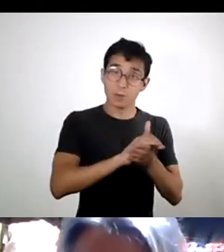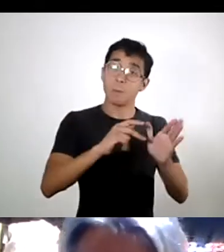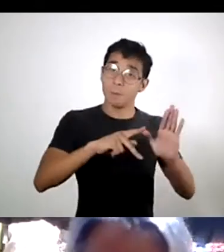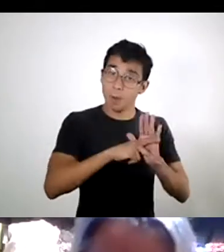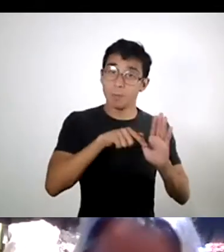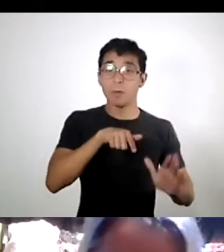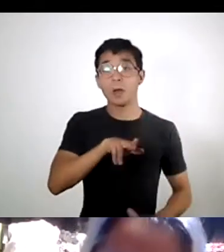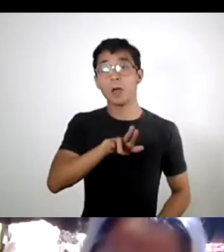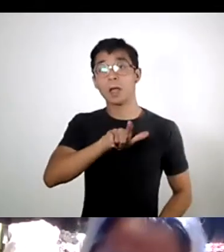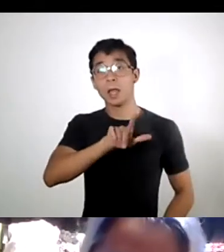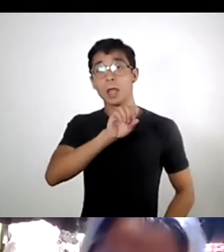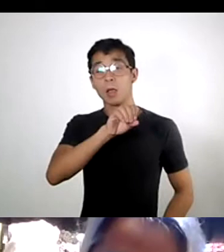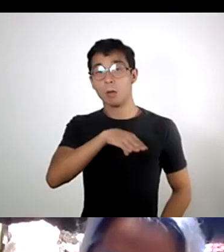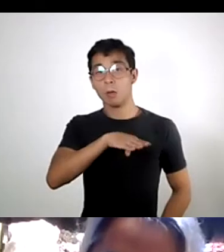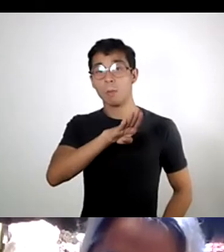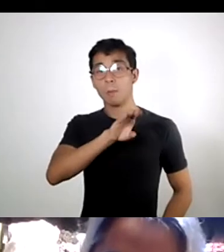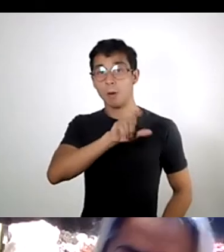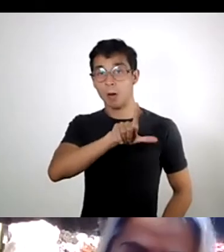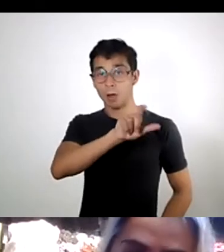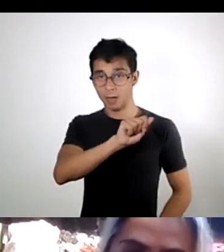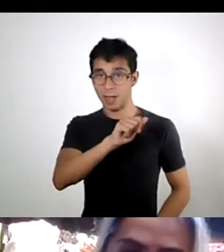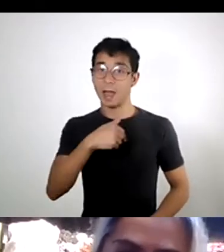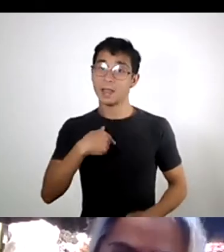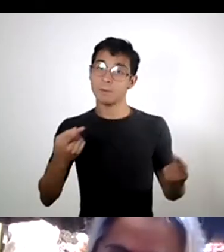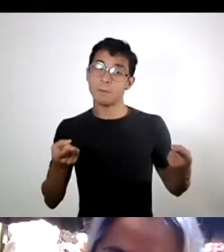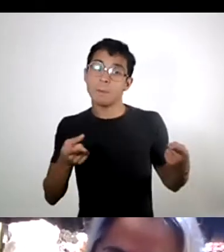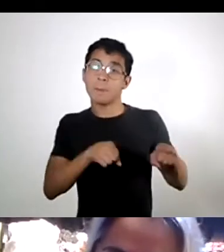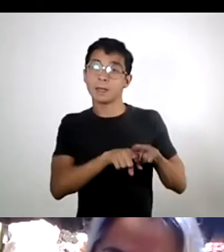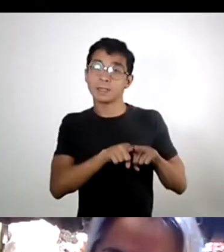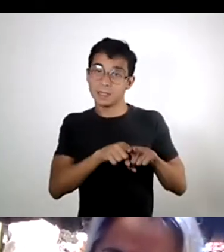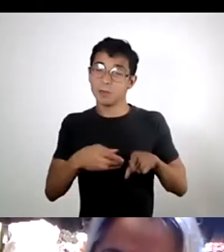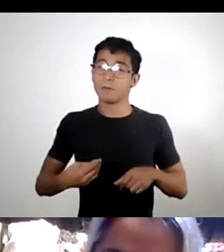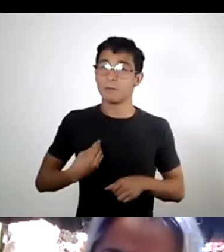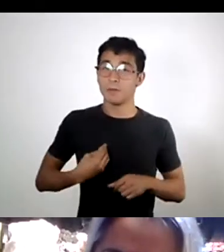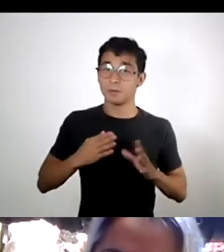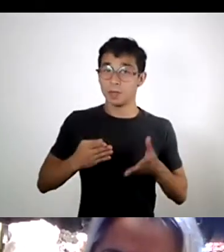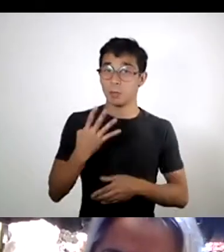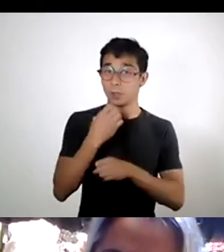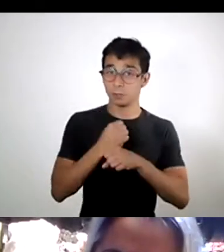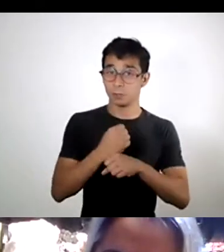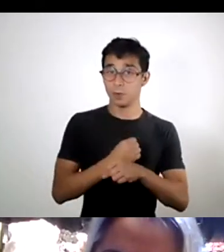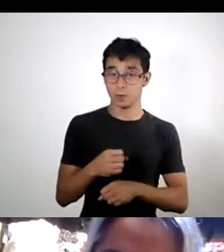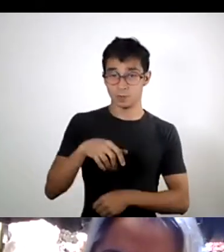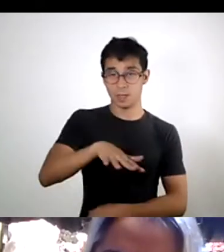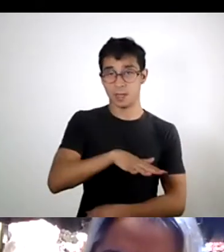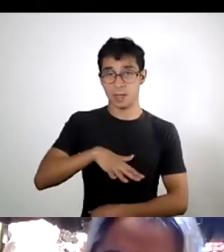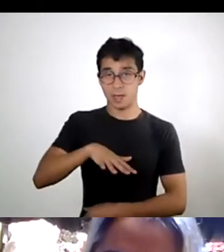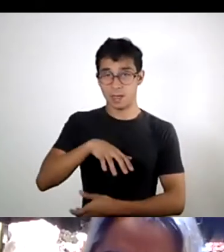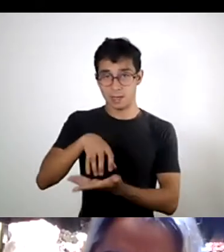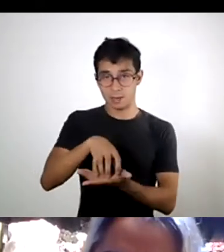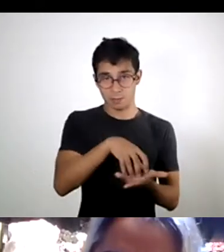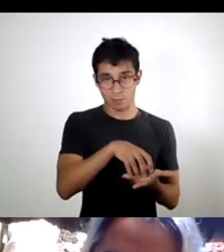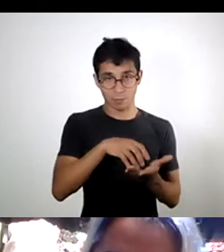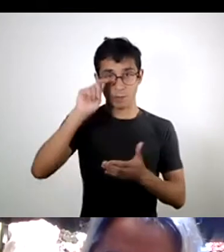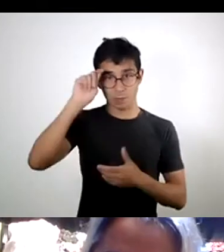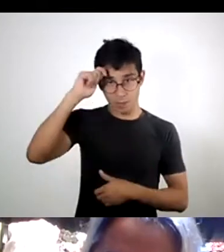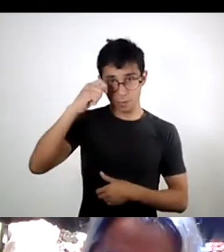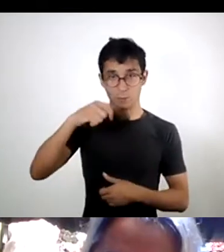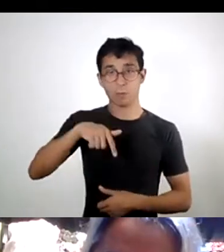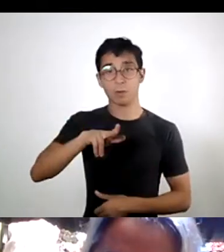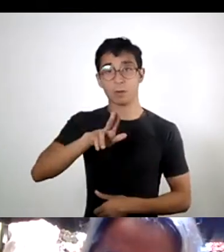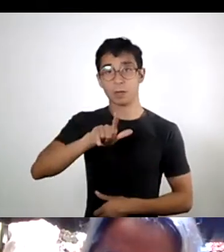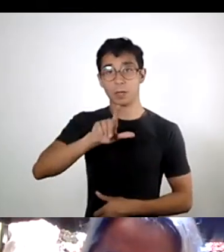coletivo. Então, eu moro há 4 anos aqui no São Pedro, né? Então,